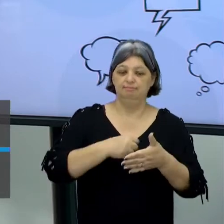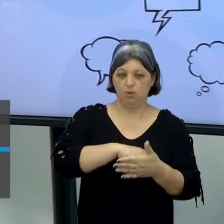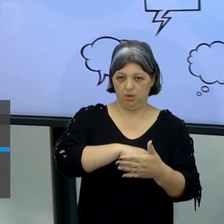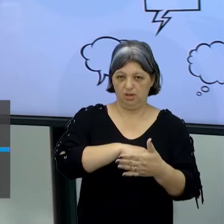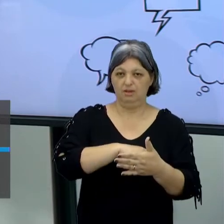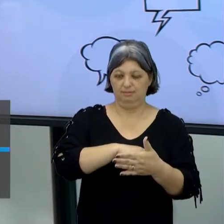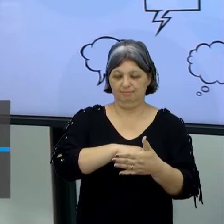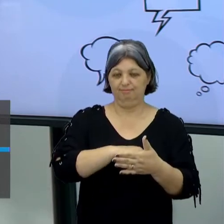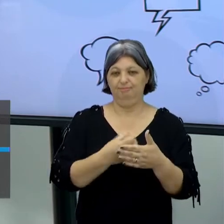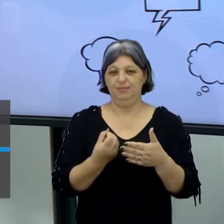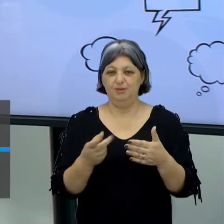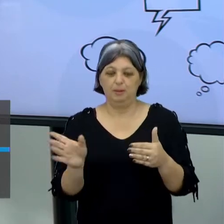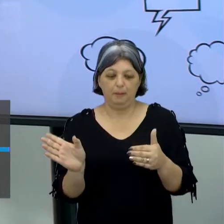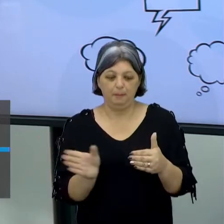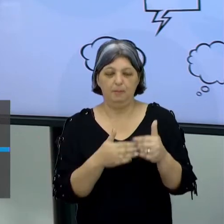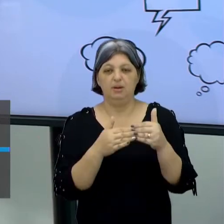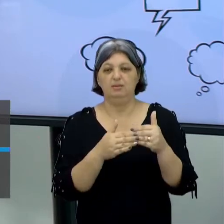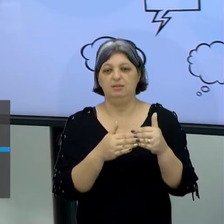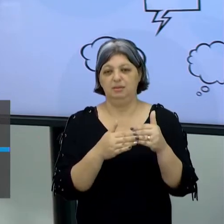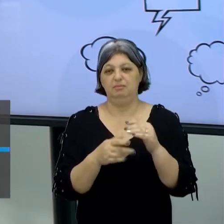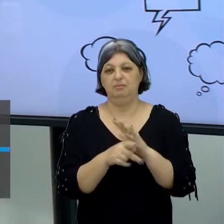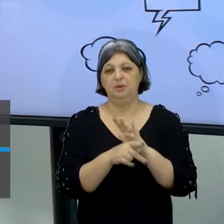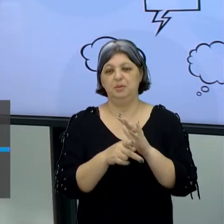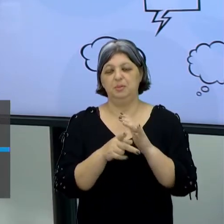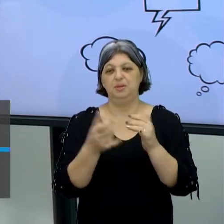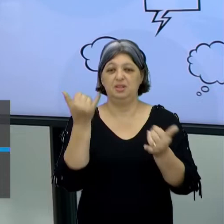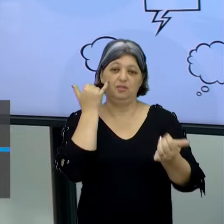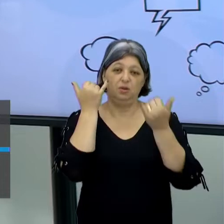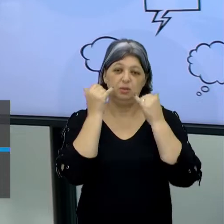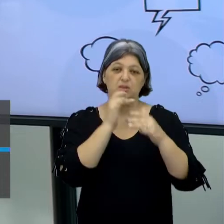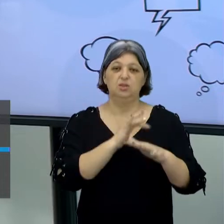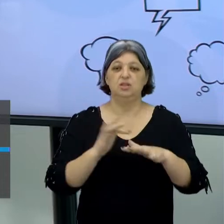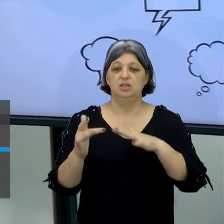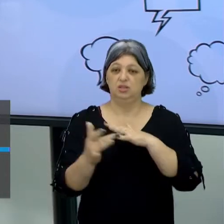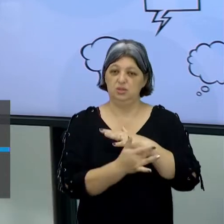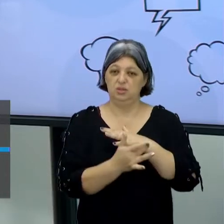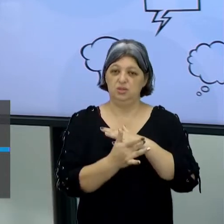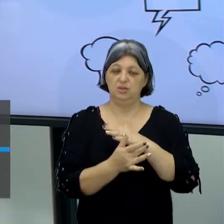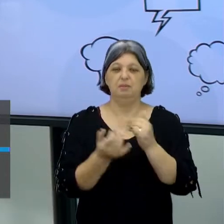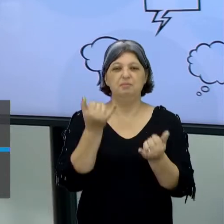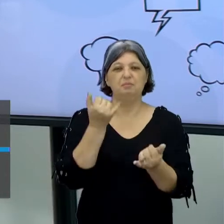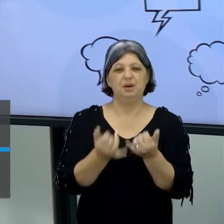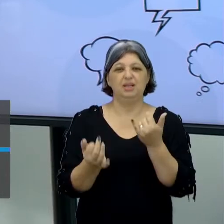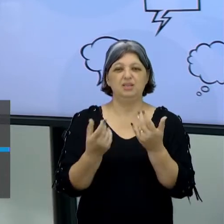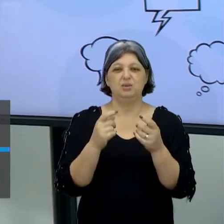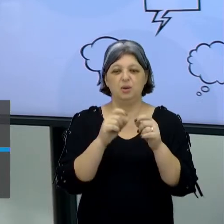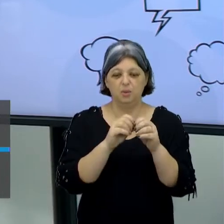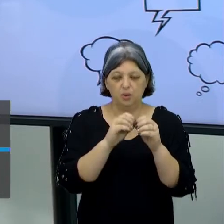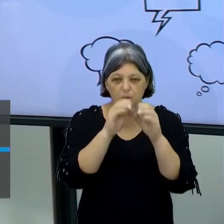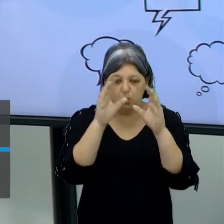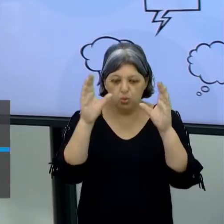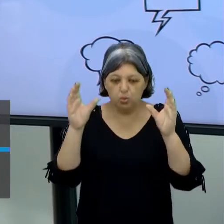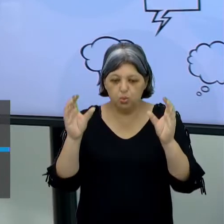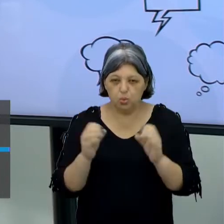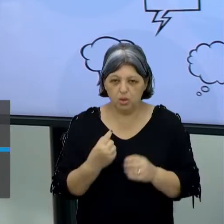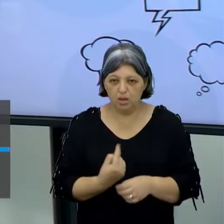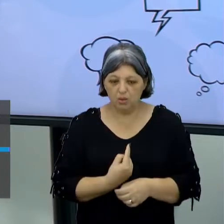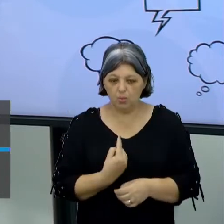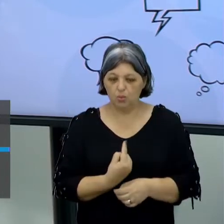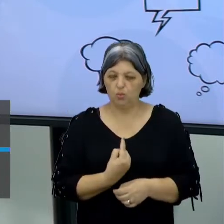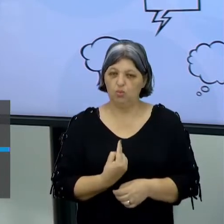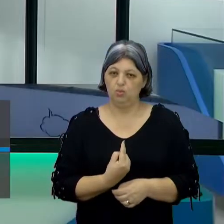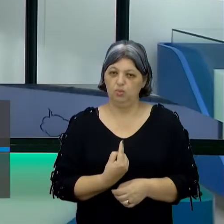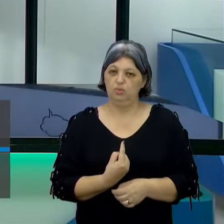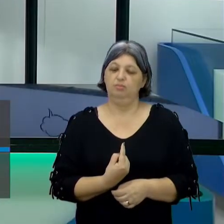fecha as informações na sua rede social, você se informa apenas com uma bolha, Sim. você não está tendo liberdade de informação.